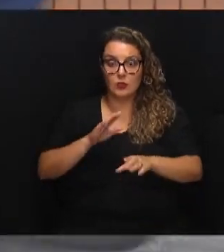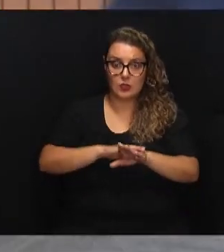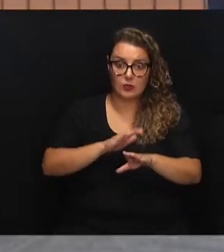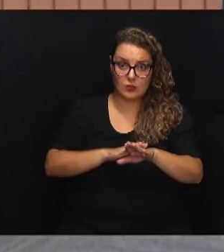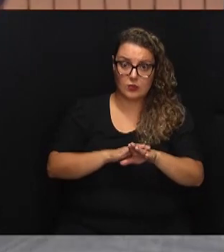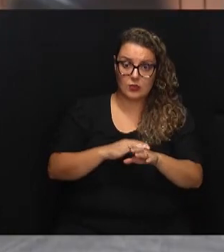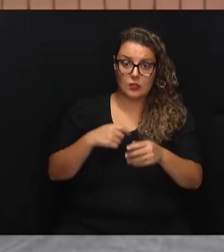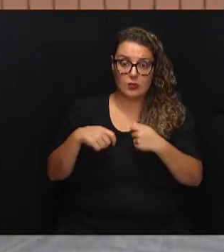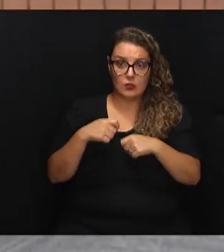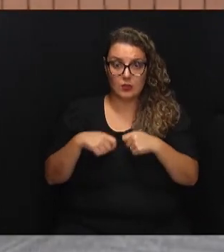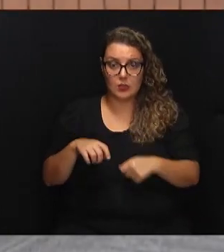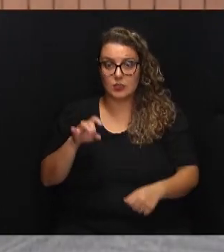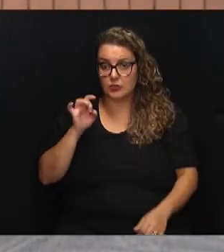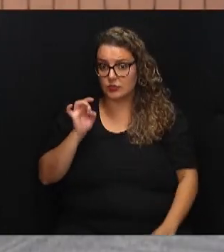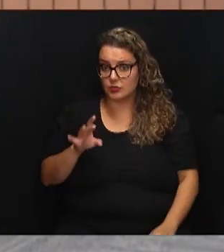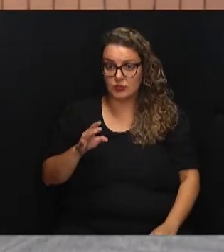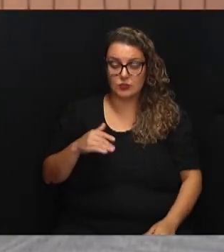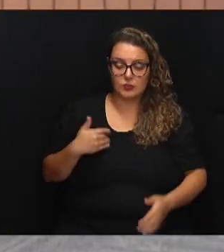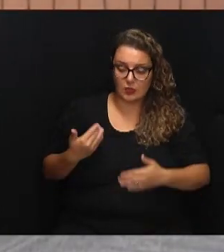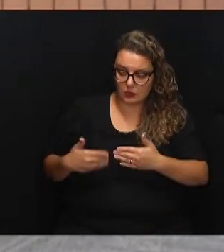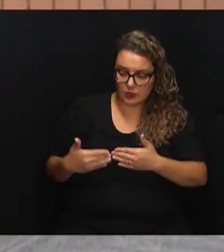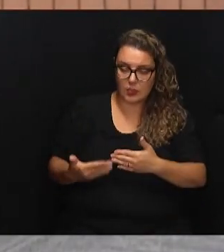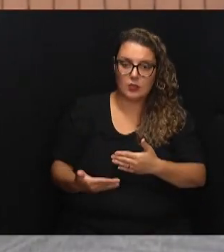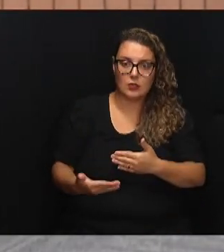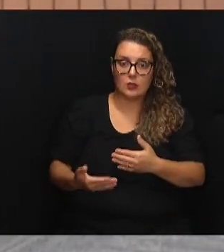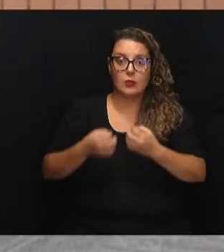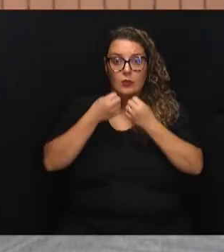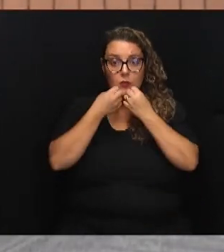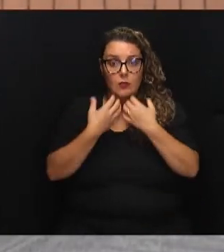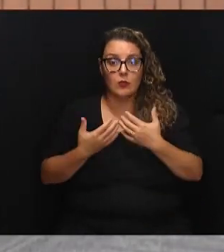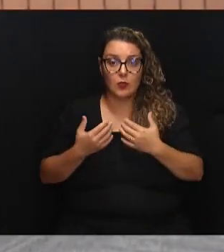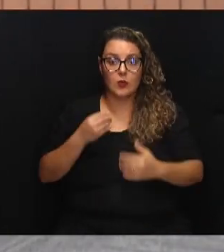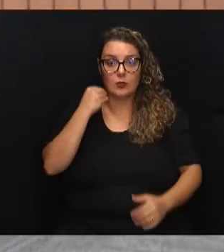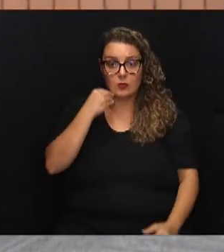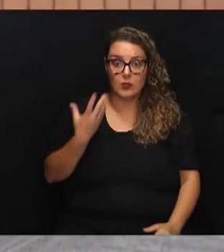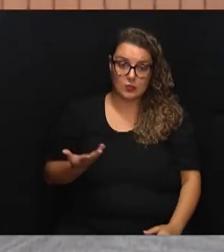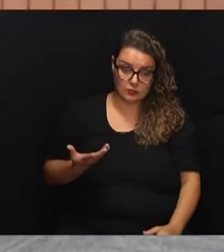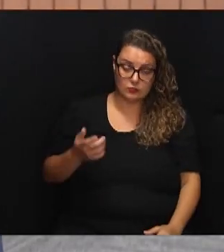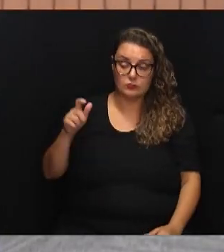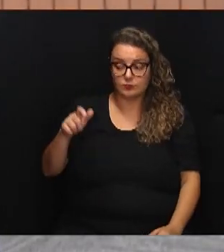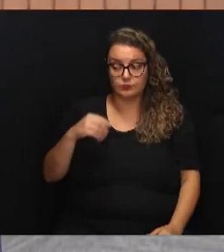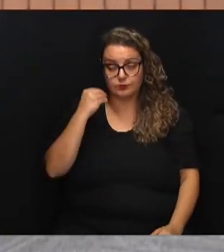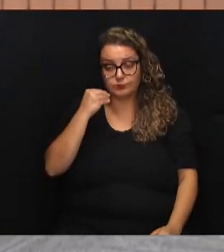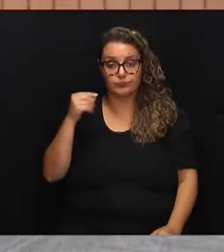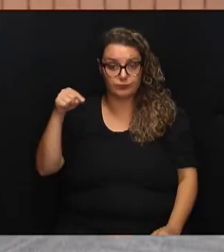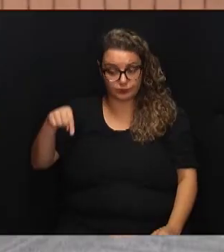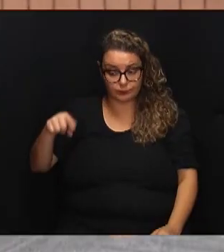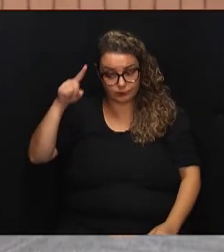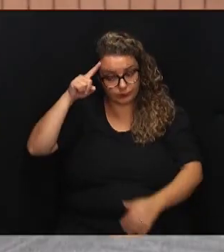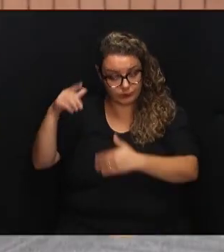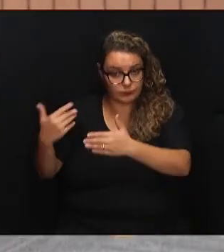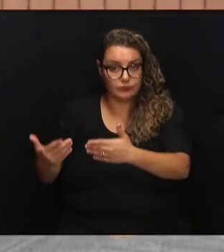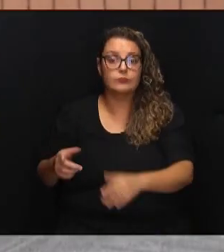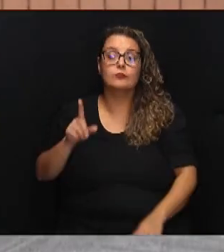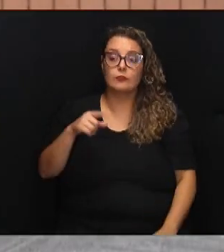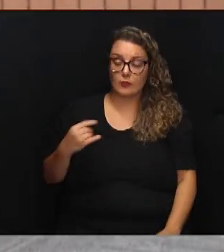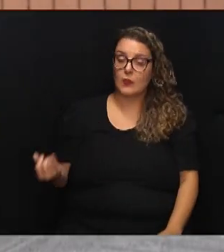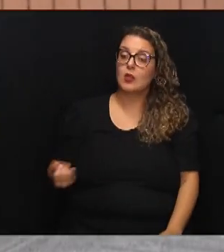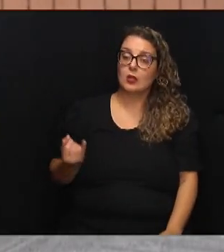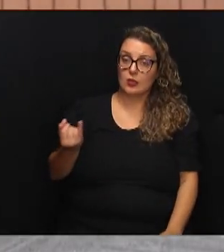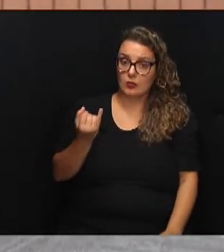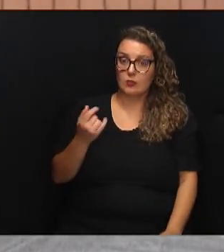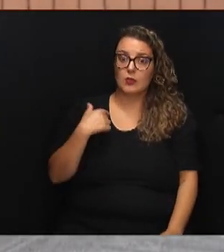administrativo que só vai para frente e tem bom êxito quando tem uma experiência da pessoa que esteve lá em campo. Então isso também é muito importante